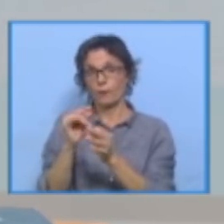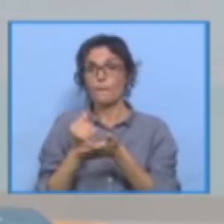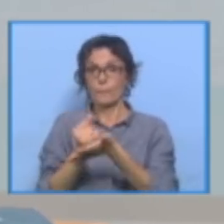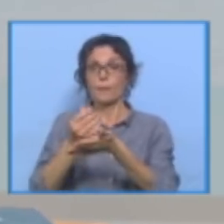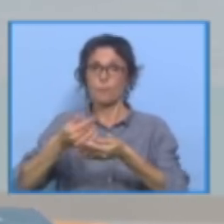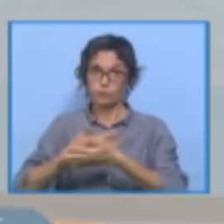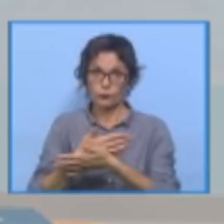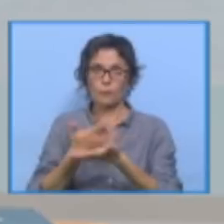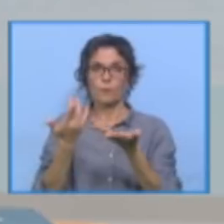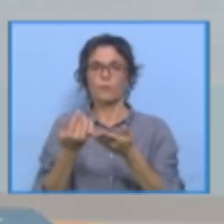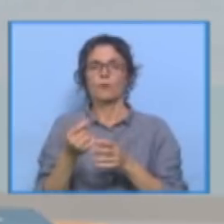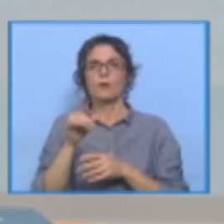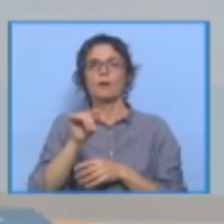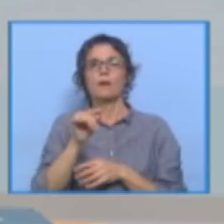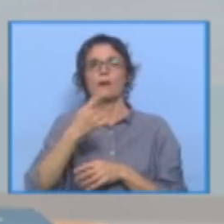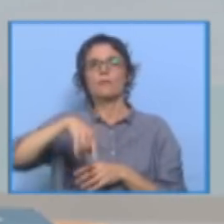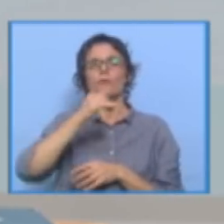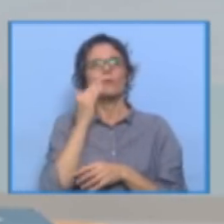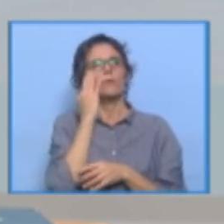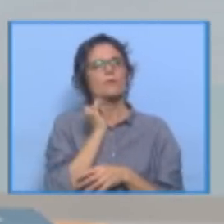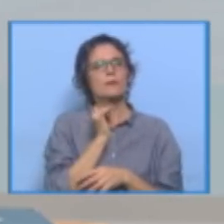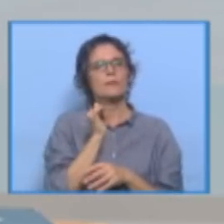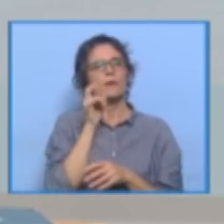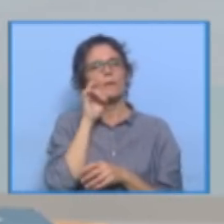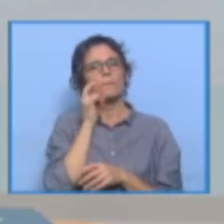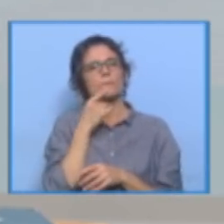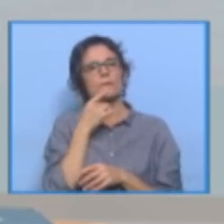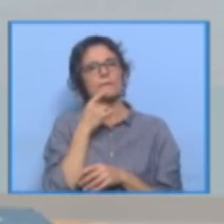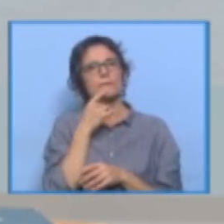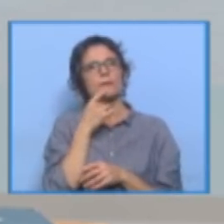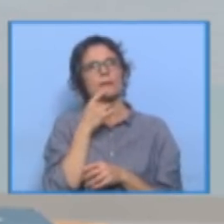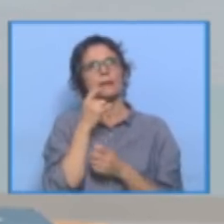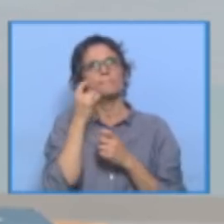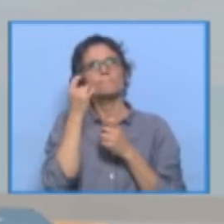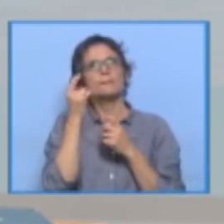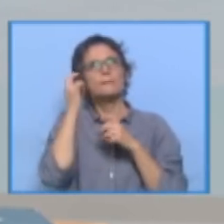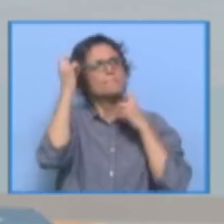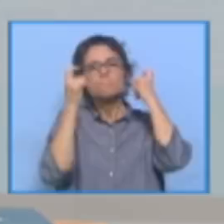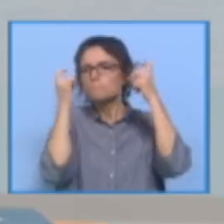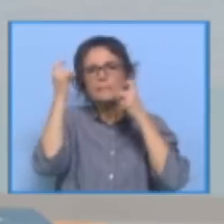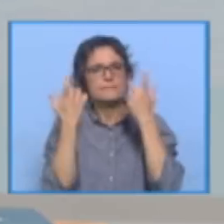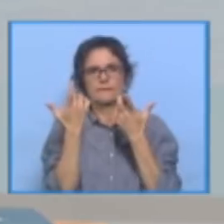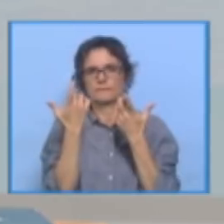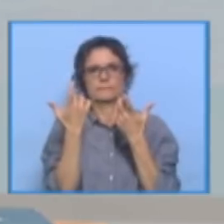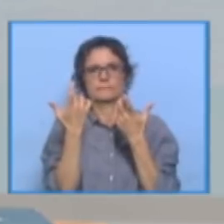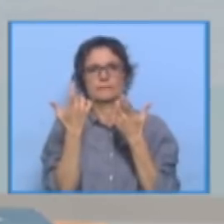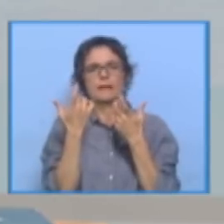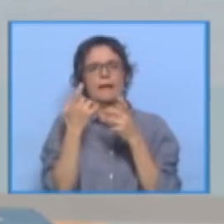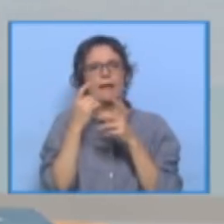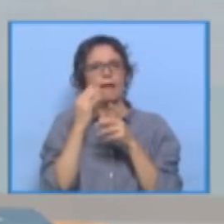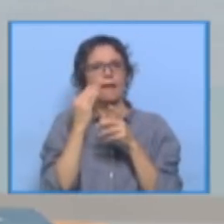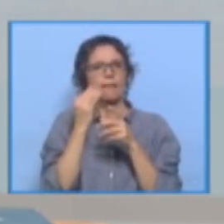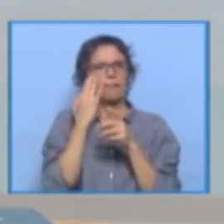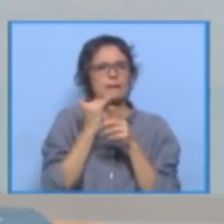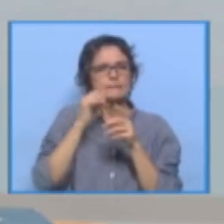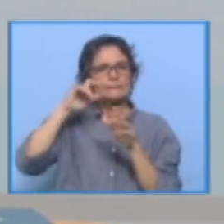etc. E é importante, o que nós procuramos fazer é refletir, pensar, ir mais a fundo.